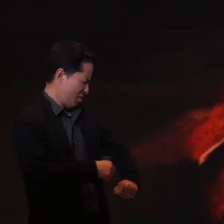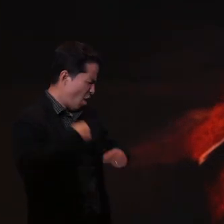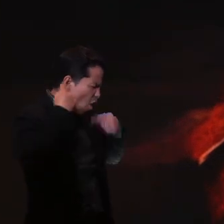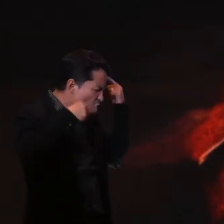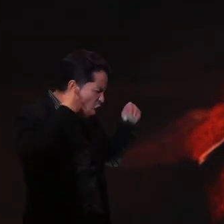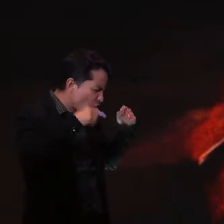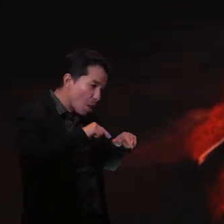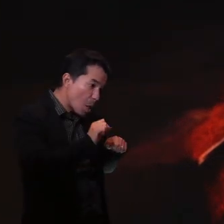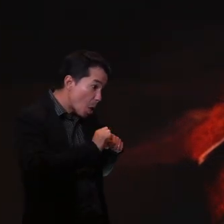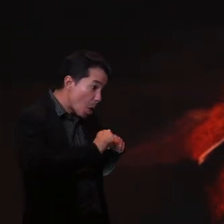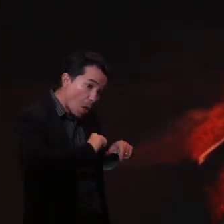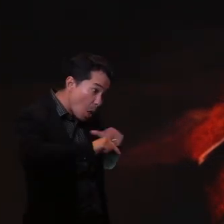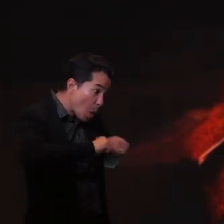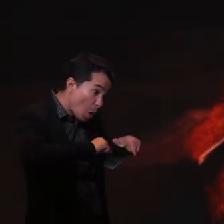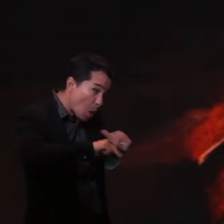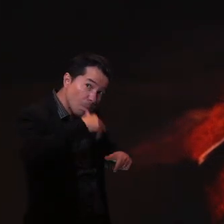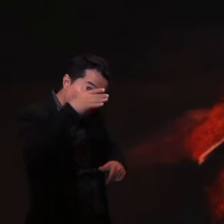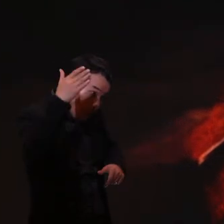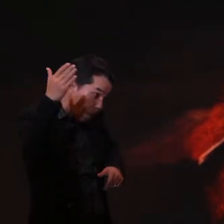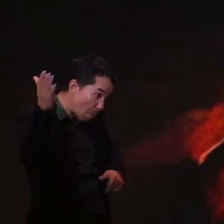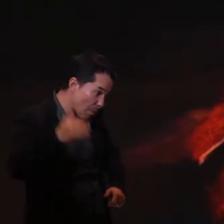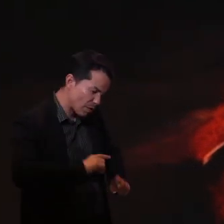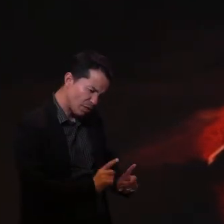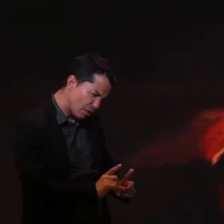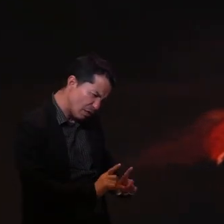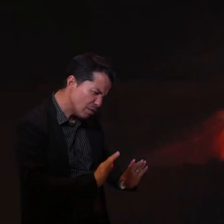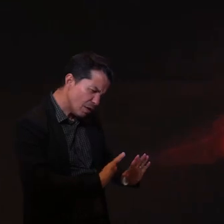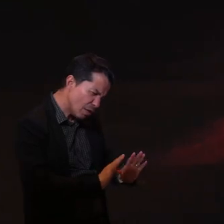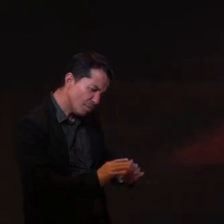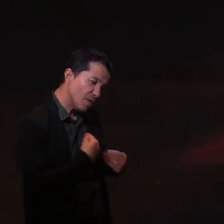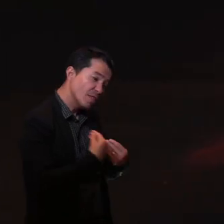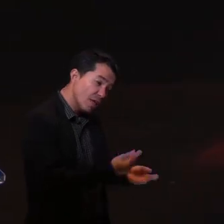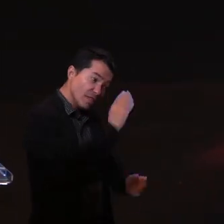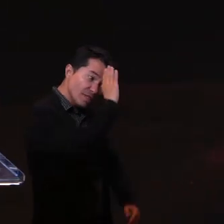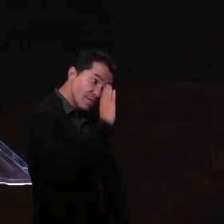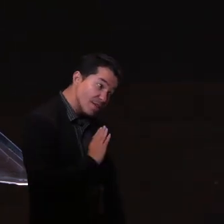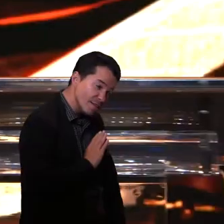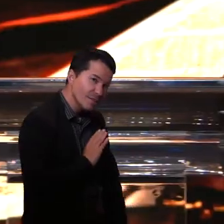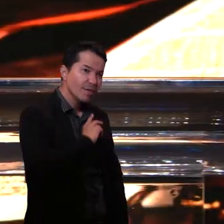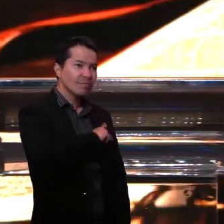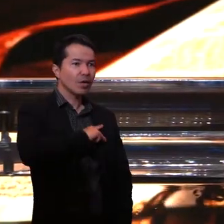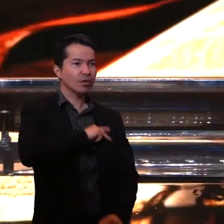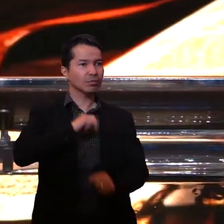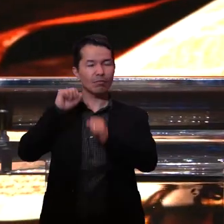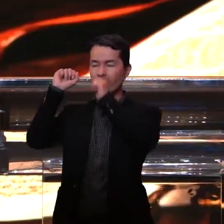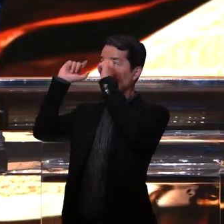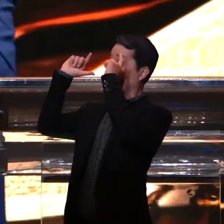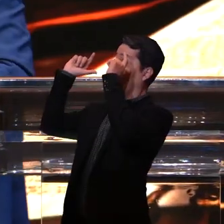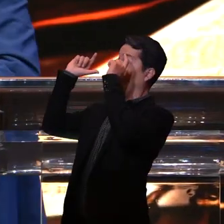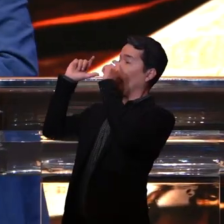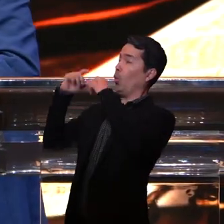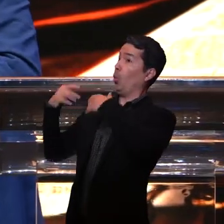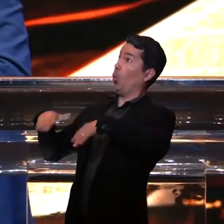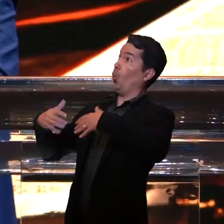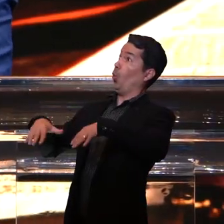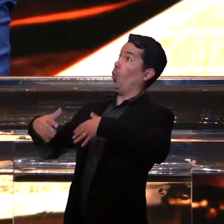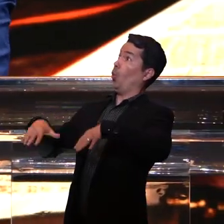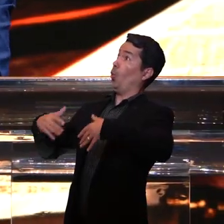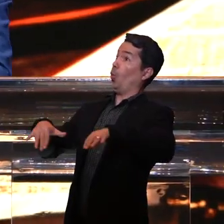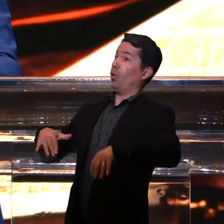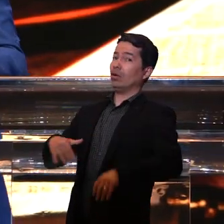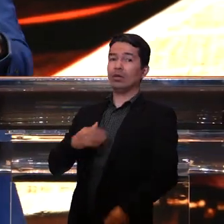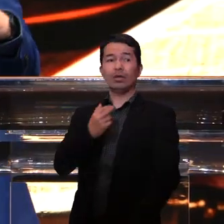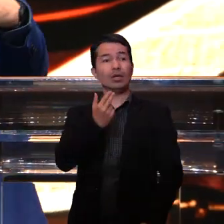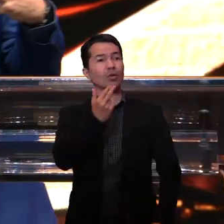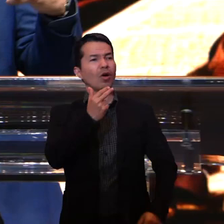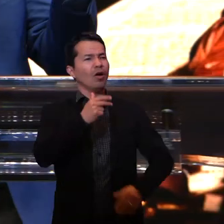homem devoto, um padre católico, que sim, foi buscar a Deus, fazendo